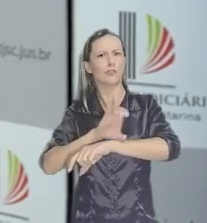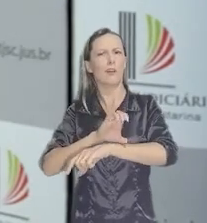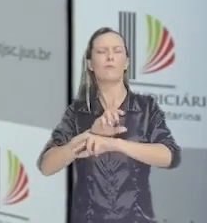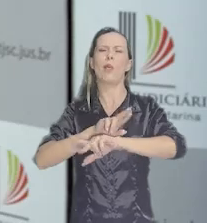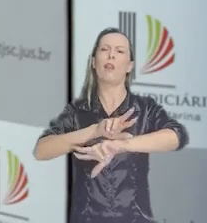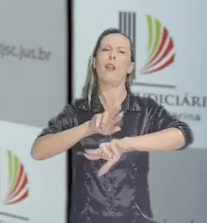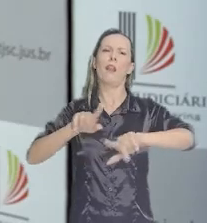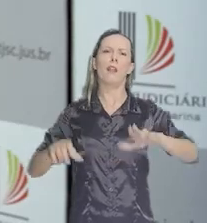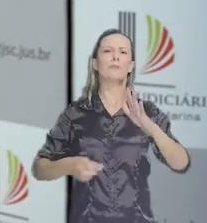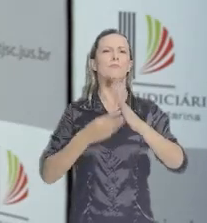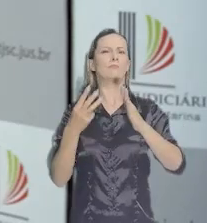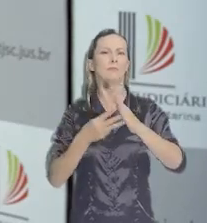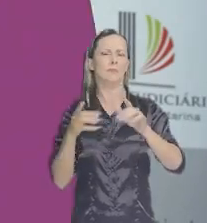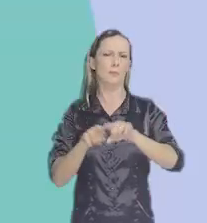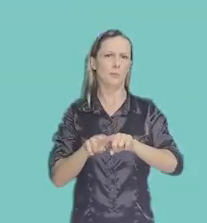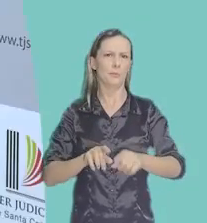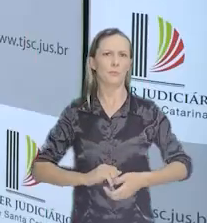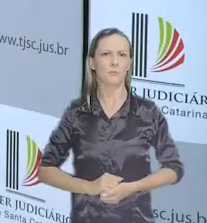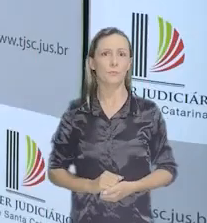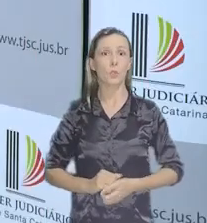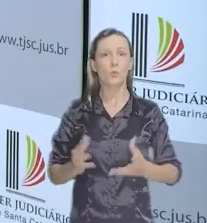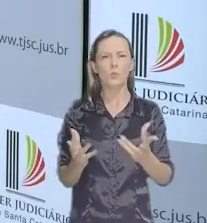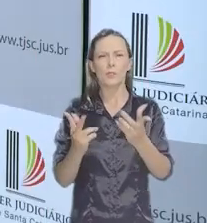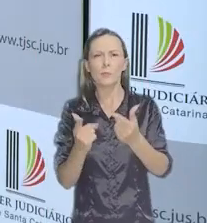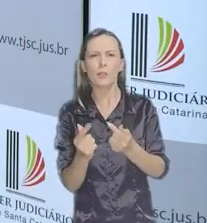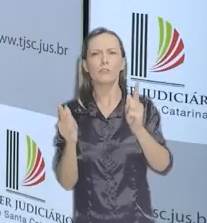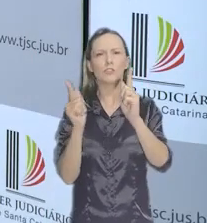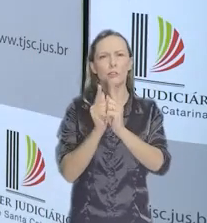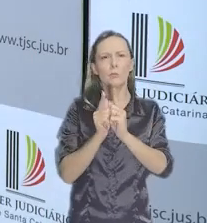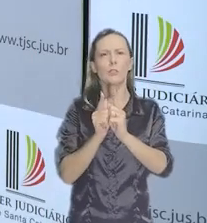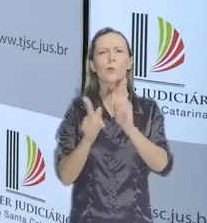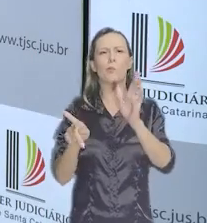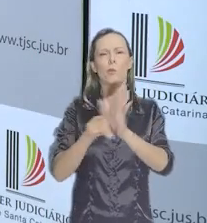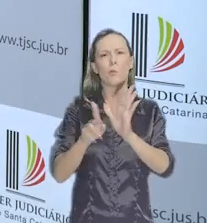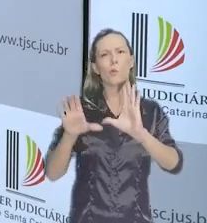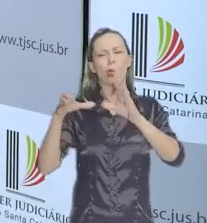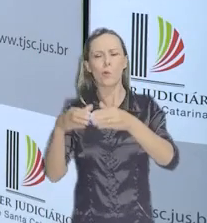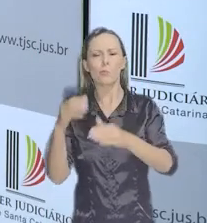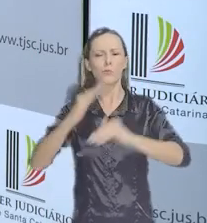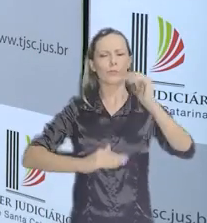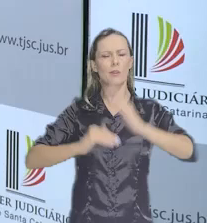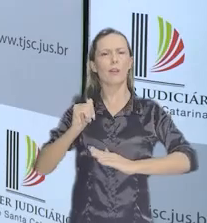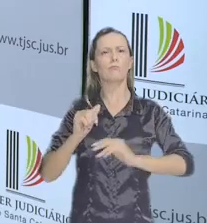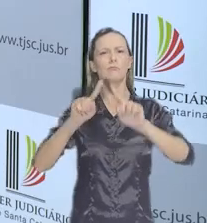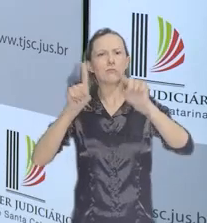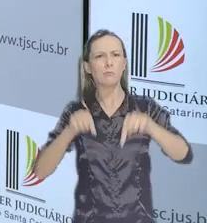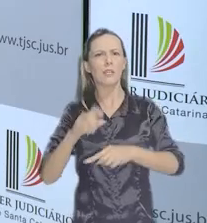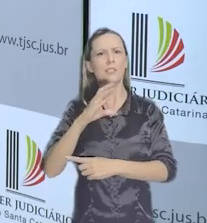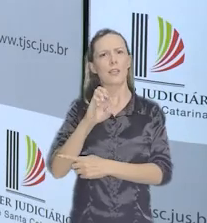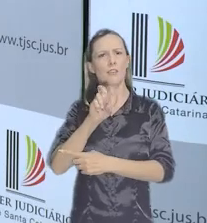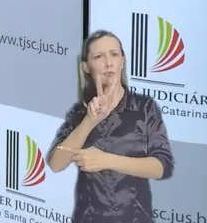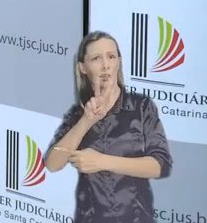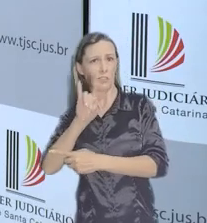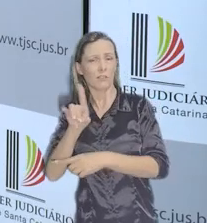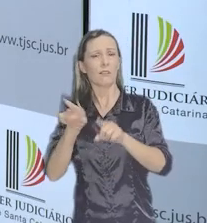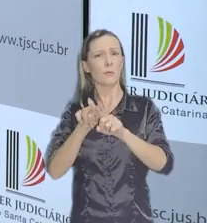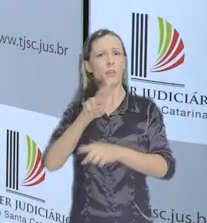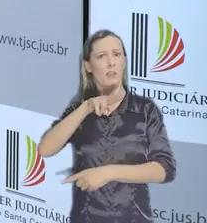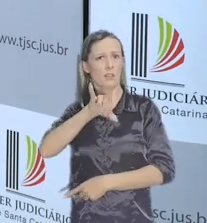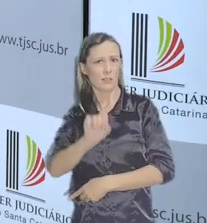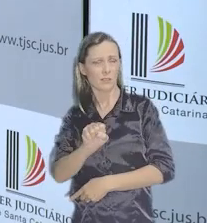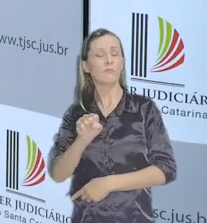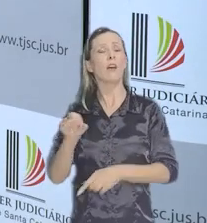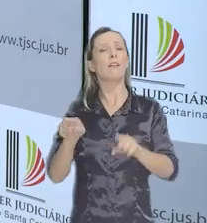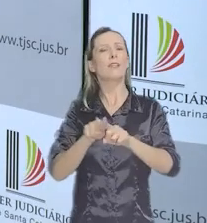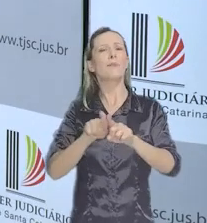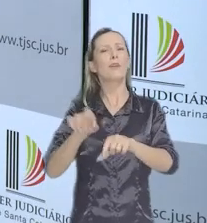estagiárias, residentes e terceirizadas. O acolhimento é realizado por uma equipe multidisciplinar composta por servidores da CEVIDE e do NIS. Além